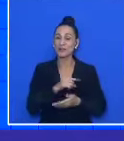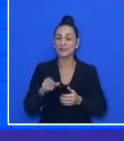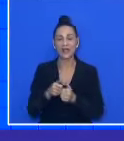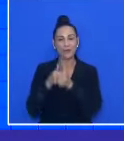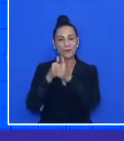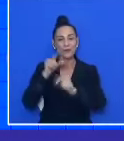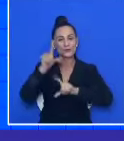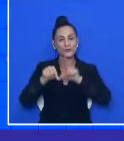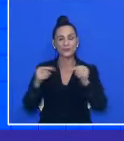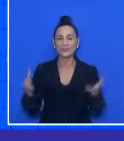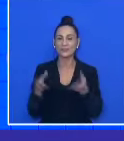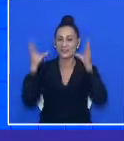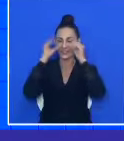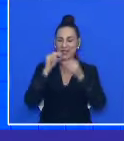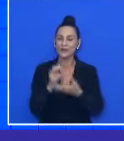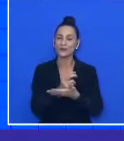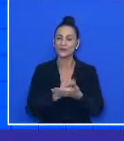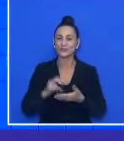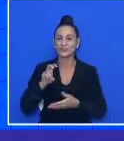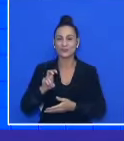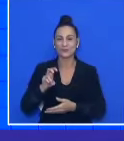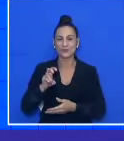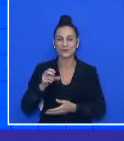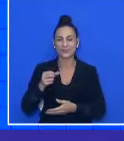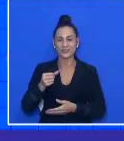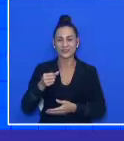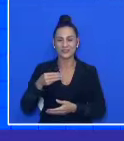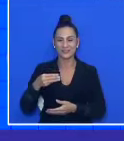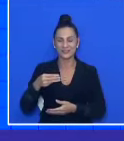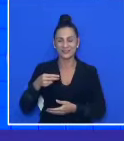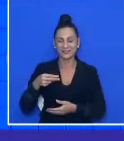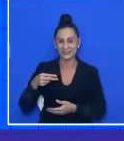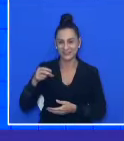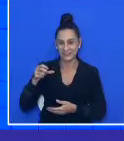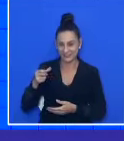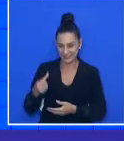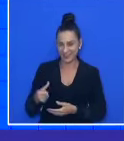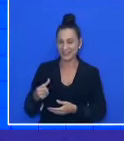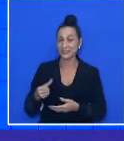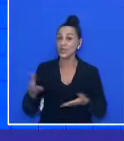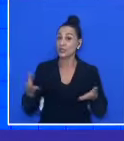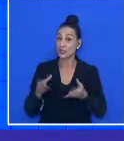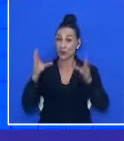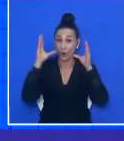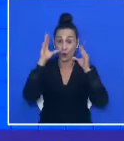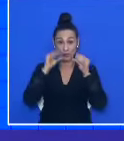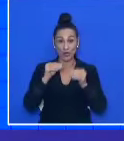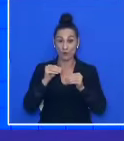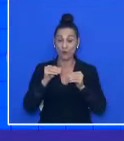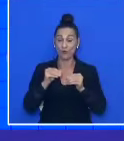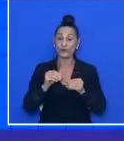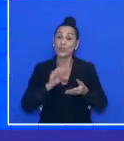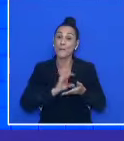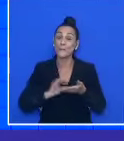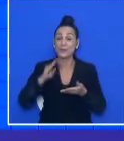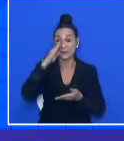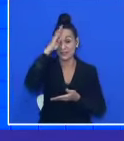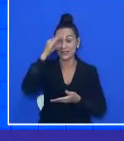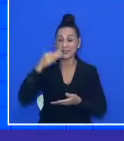agora você acompanha o sorteio dessa noite da Quina, concurso 5.636, que hoje tem prêmio principal